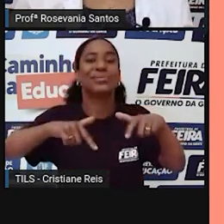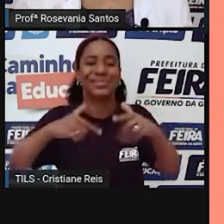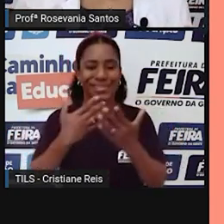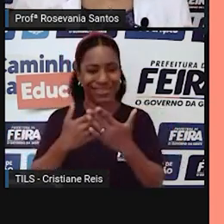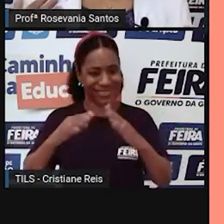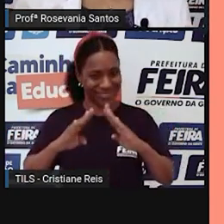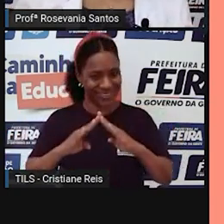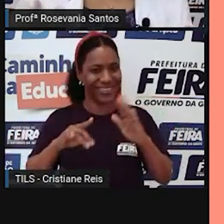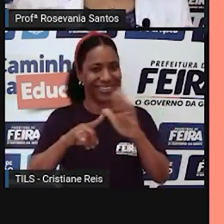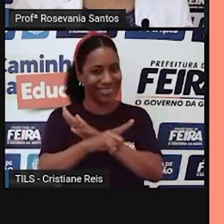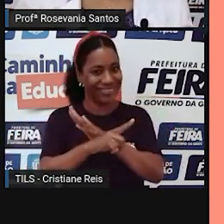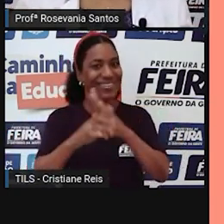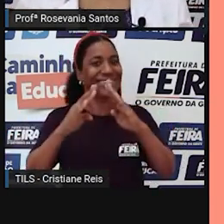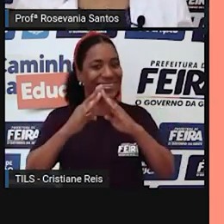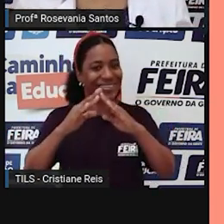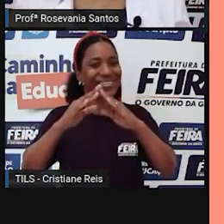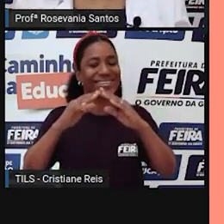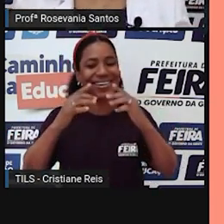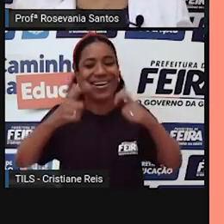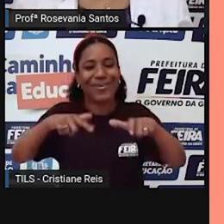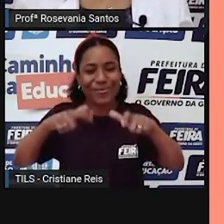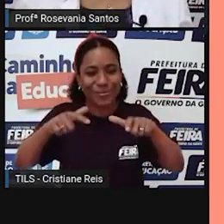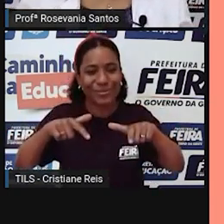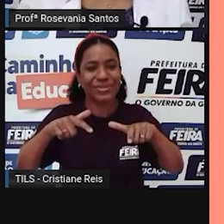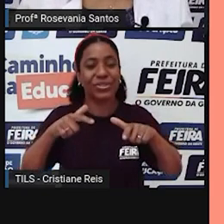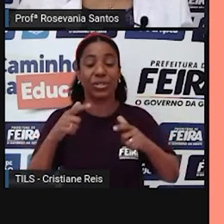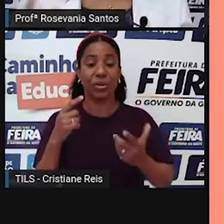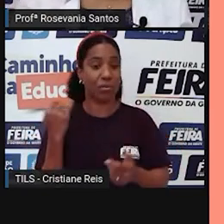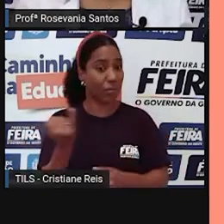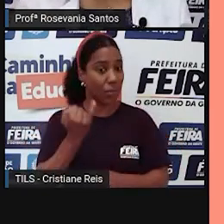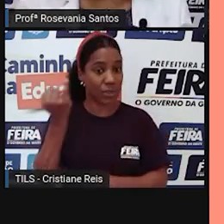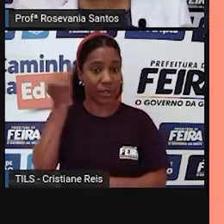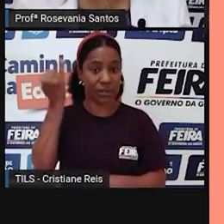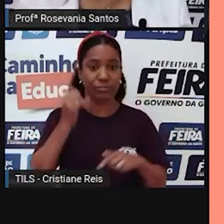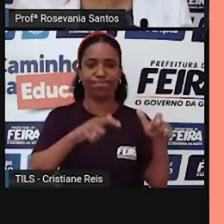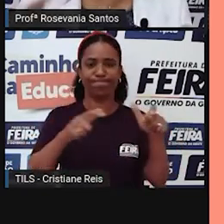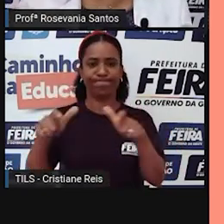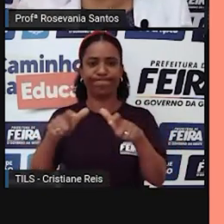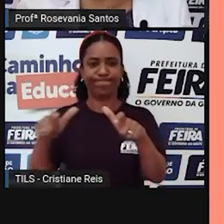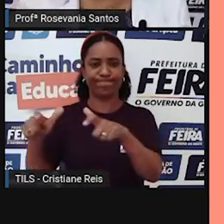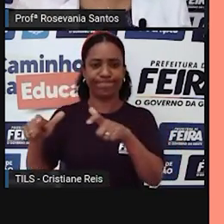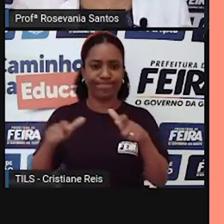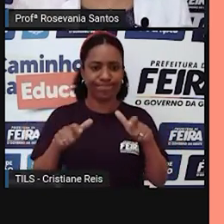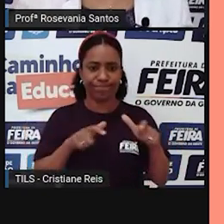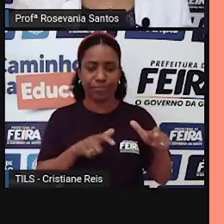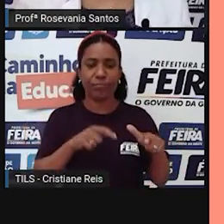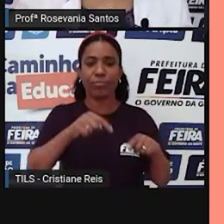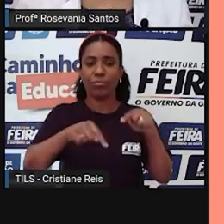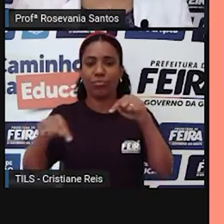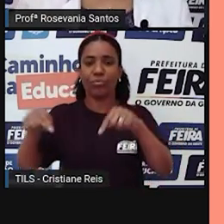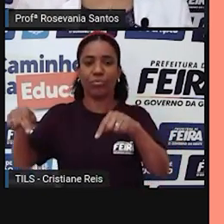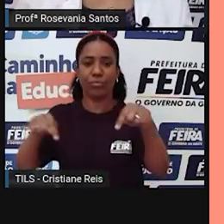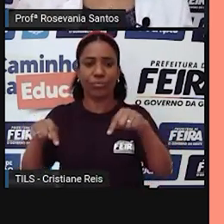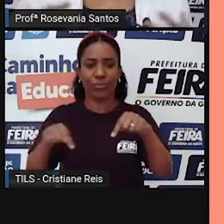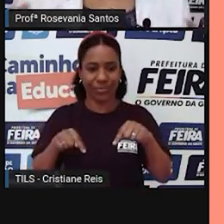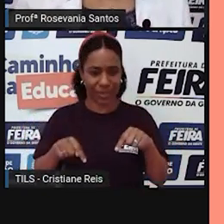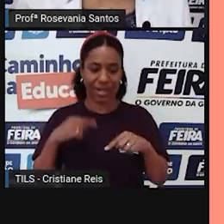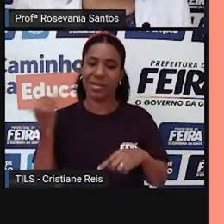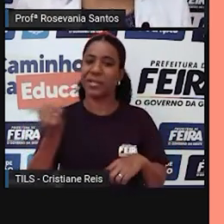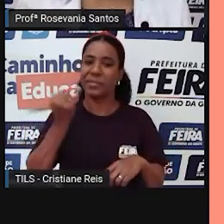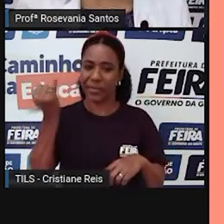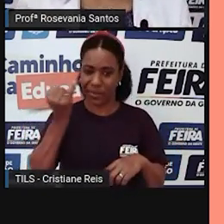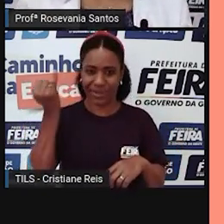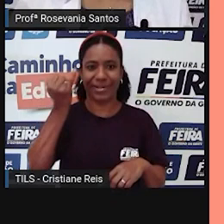É importante a gente saber localizar. Então, essa questão da localização do lugar na geografia, a gente